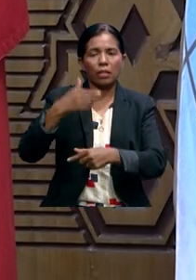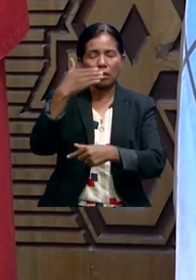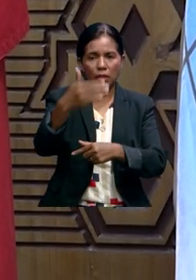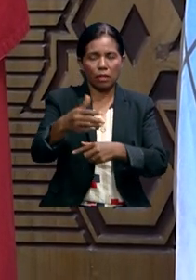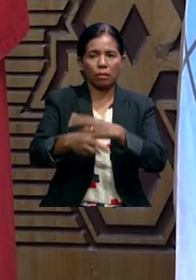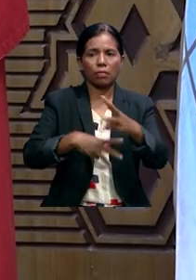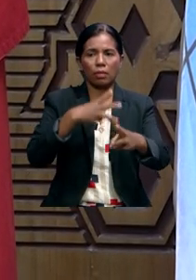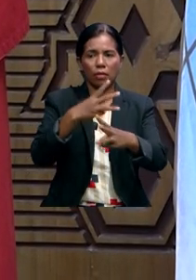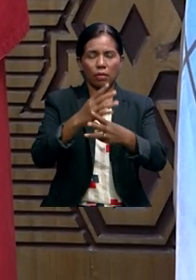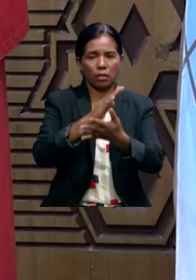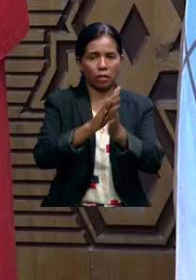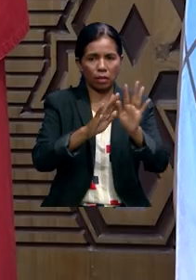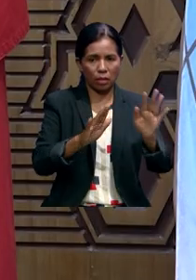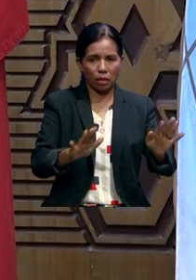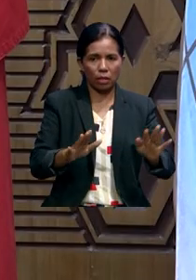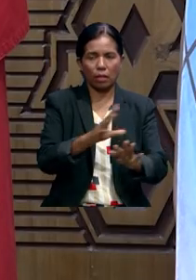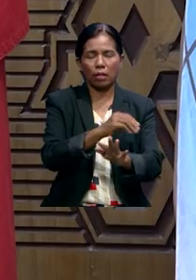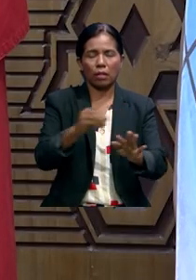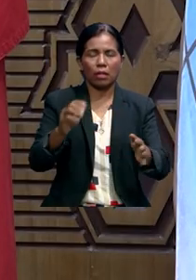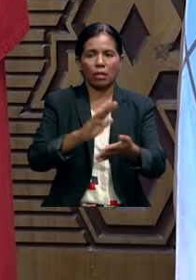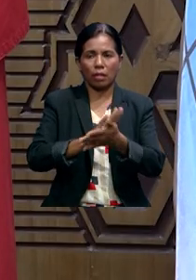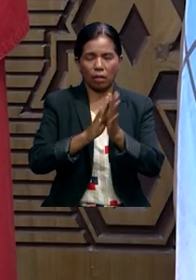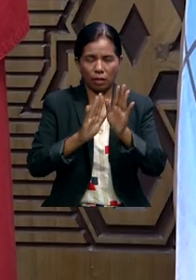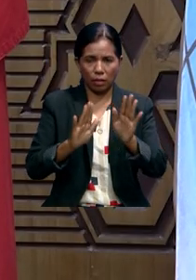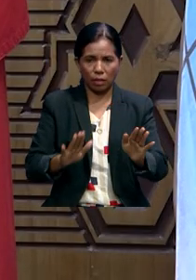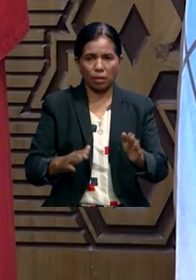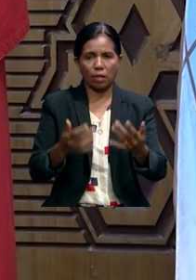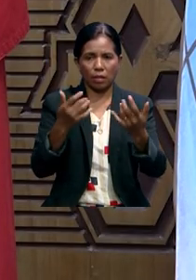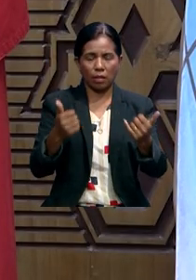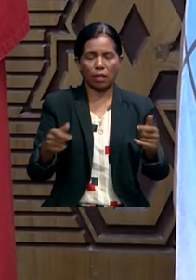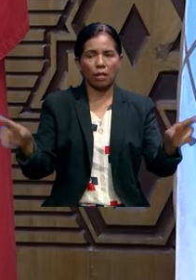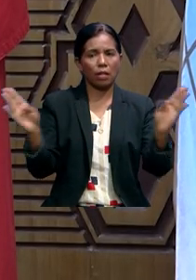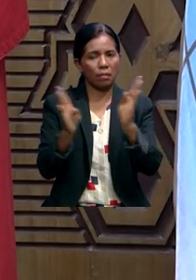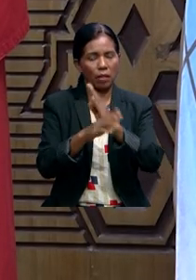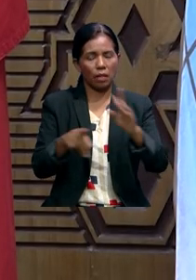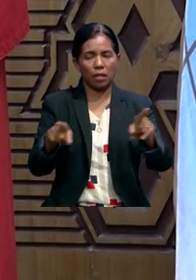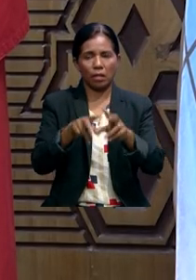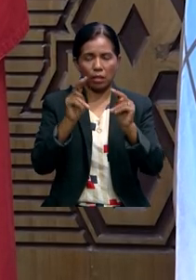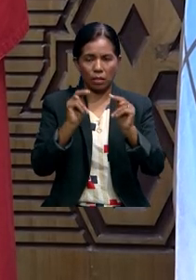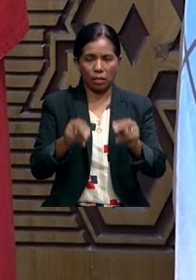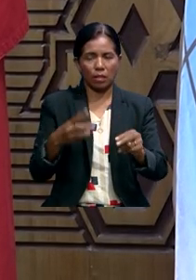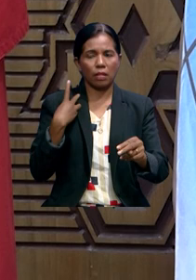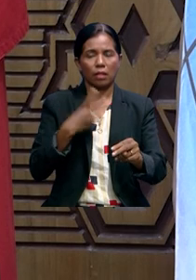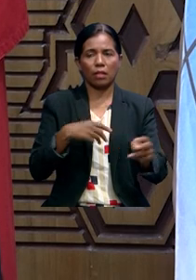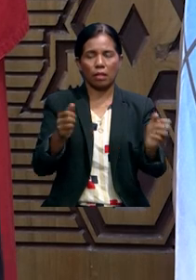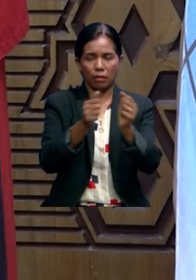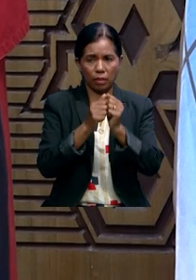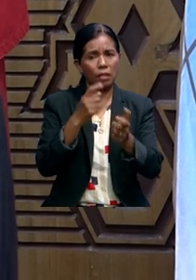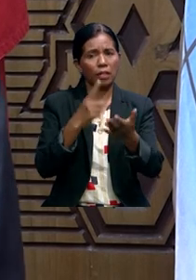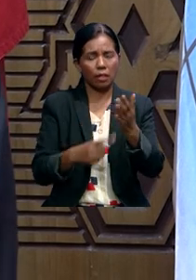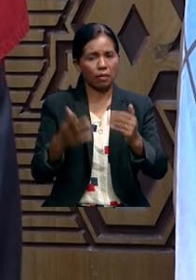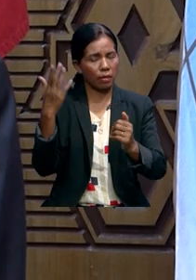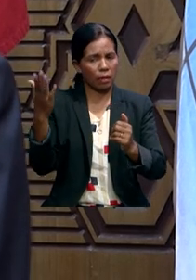sai harmoniosu liutan. Hakmatik liutan, idane saihanesan nesidade ita nia hamutu. Saida mak iha